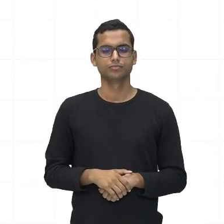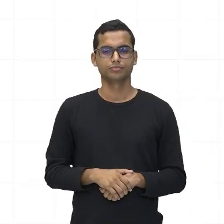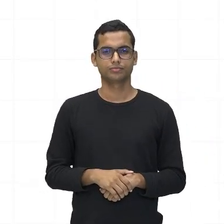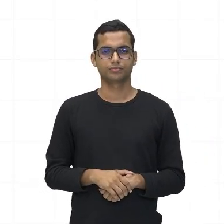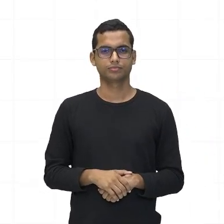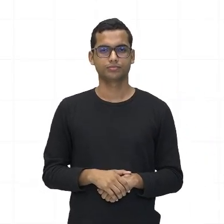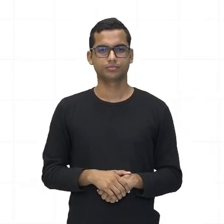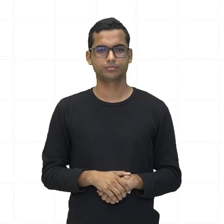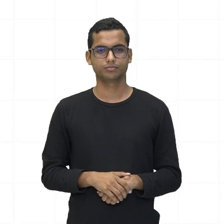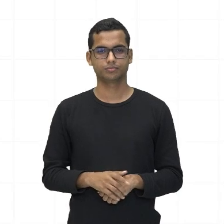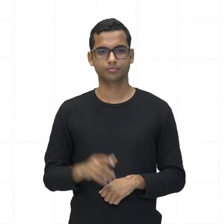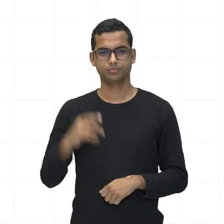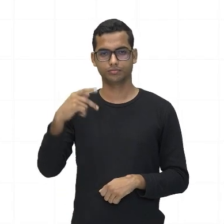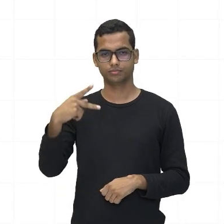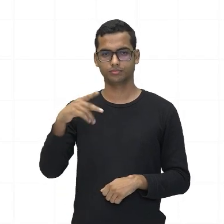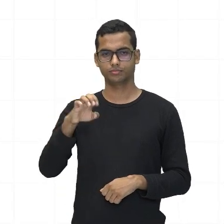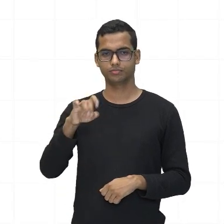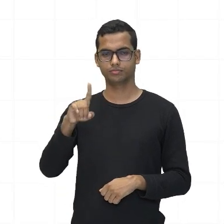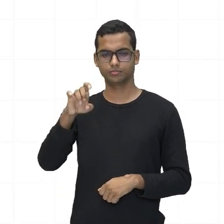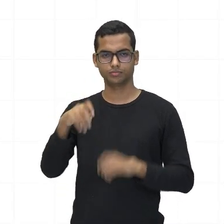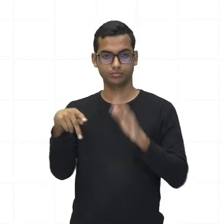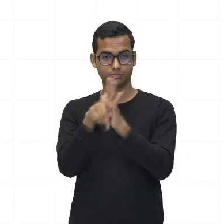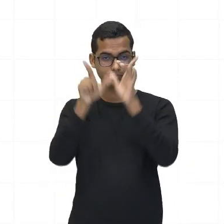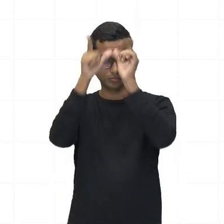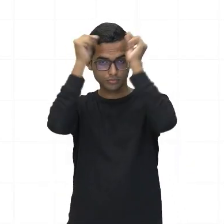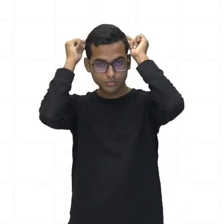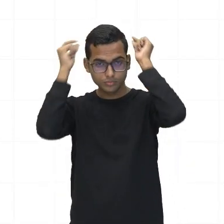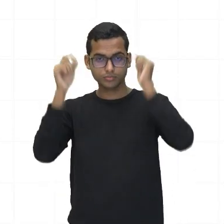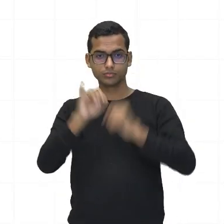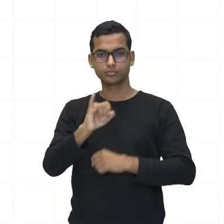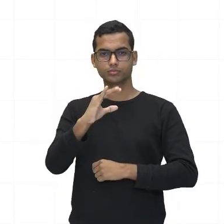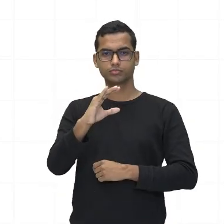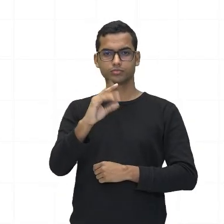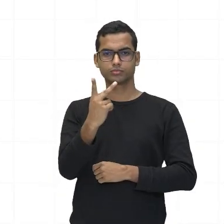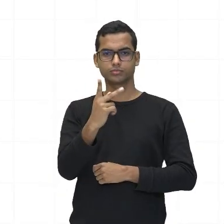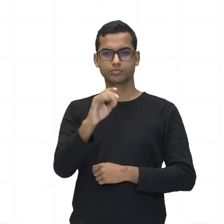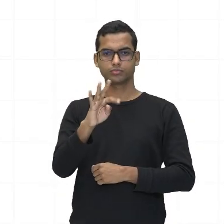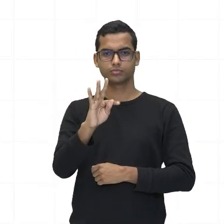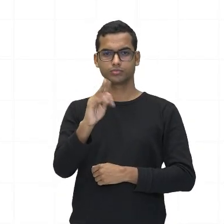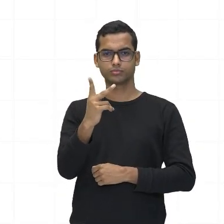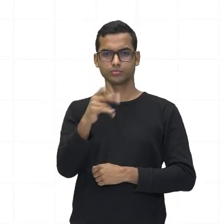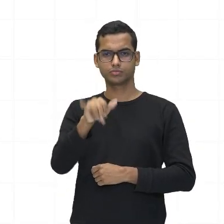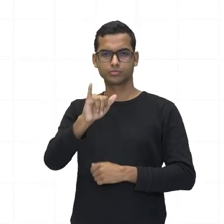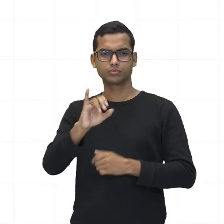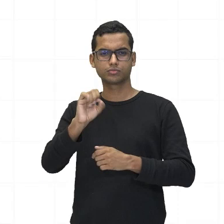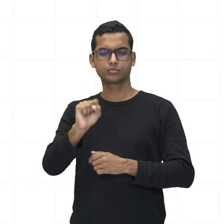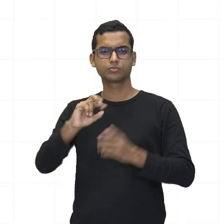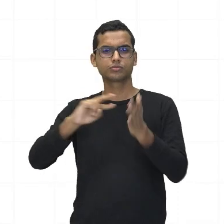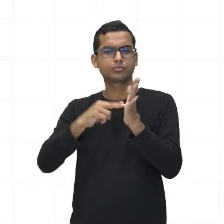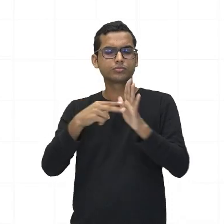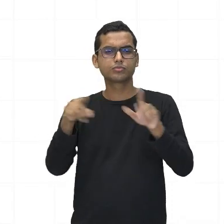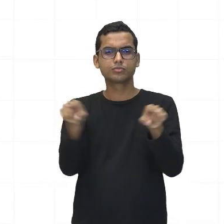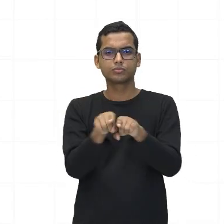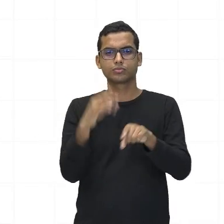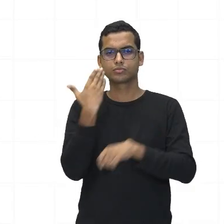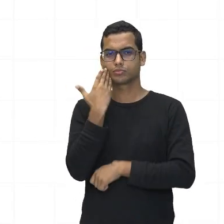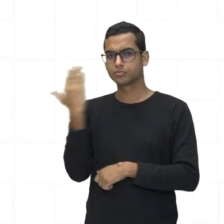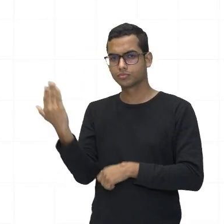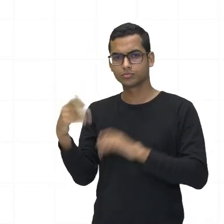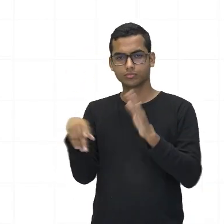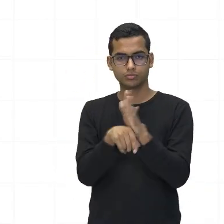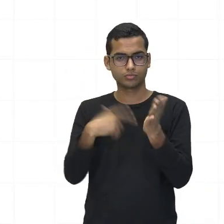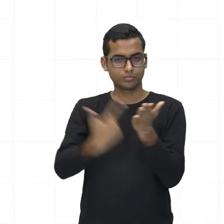a palavra peixe em grego, ictis, representa o acrônico Jesus